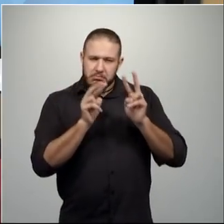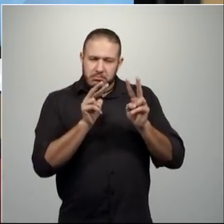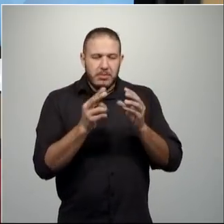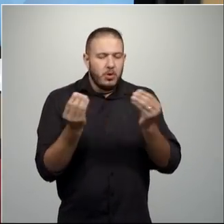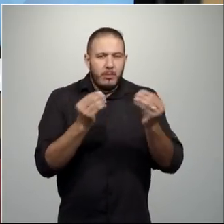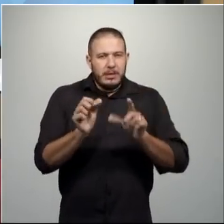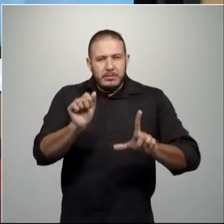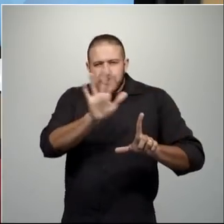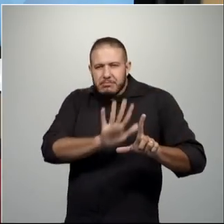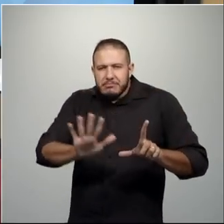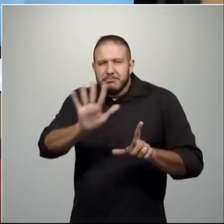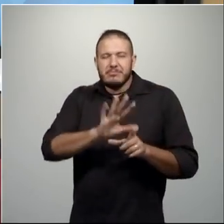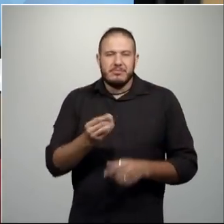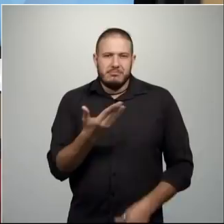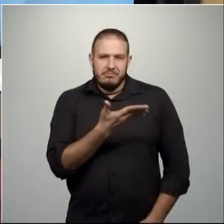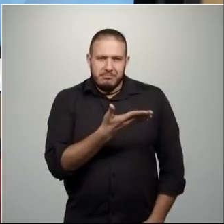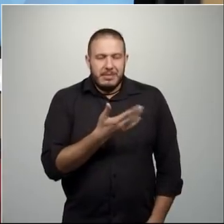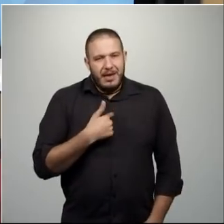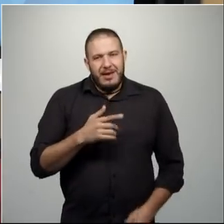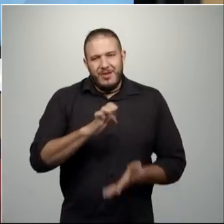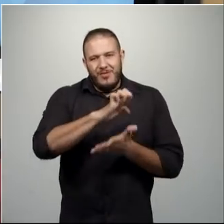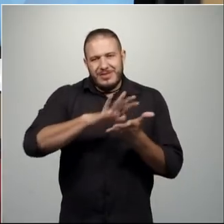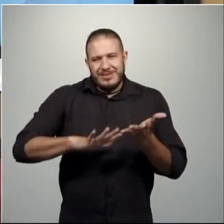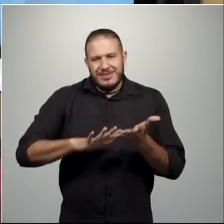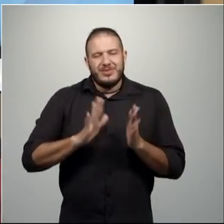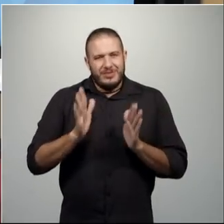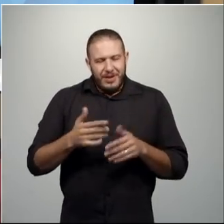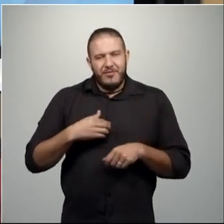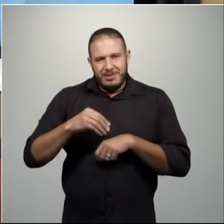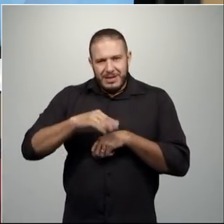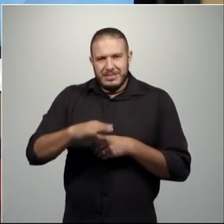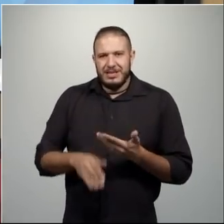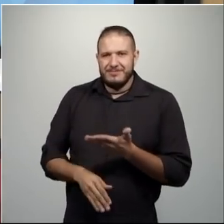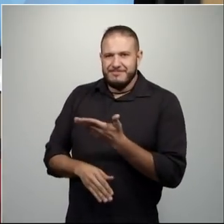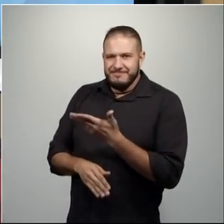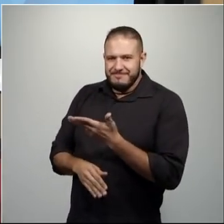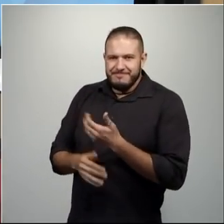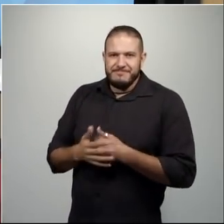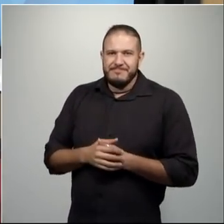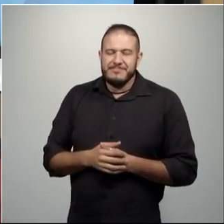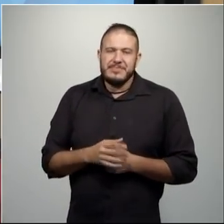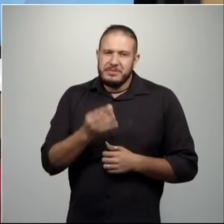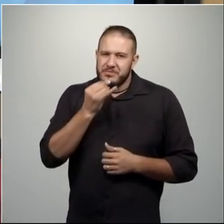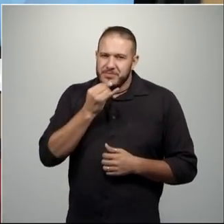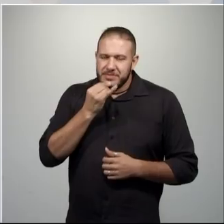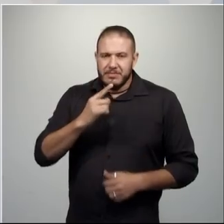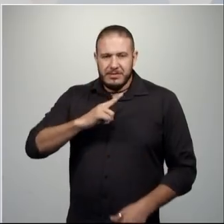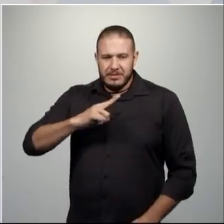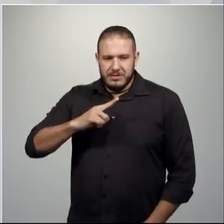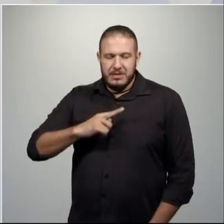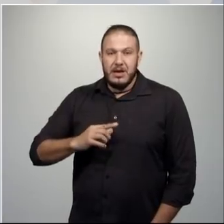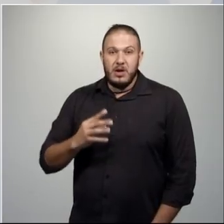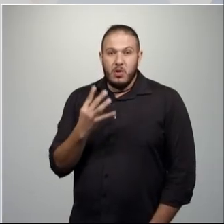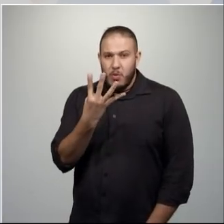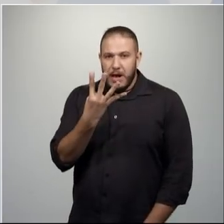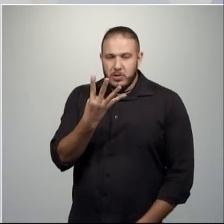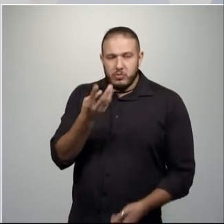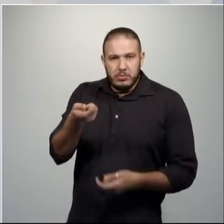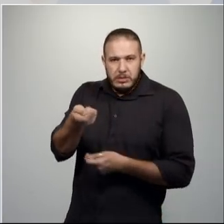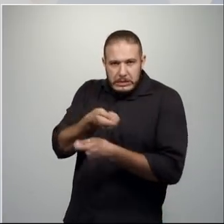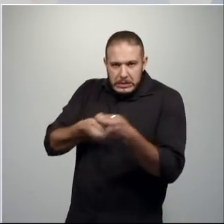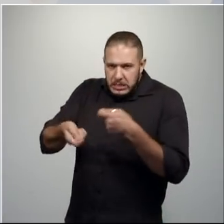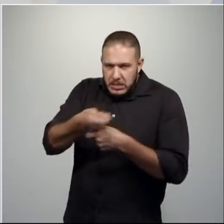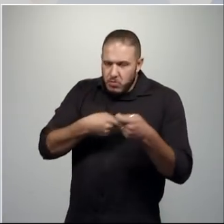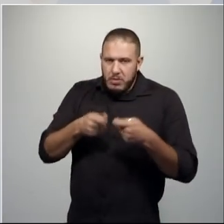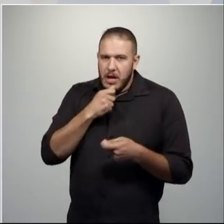de mineração inclusive um exercício que foi passado pra vocês então suponho que tenha quatro transações ainda não